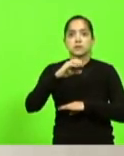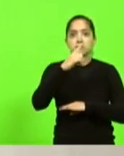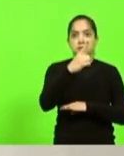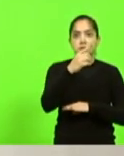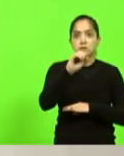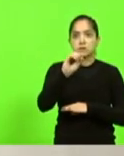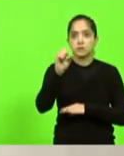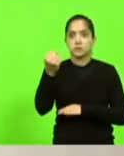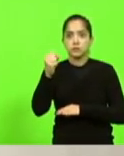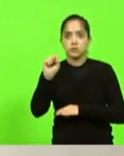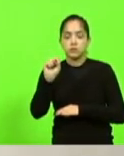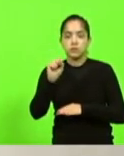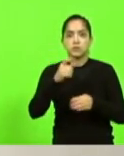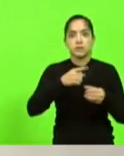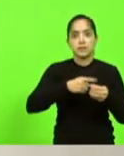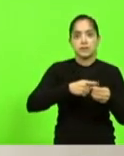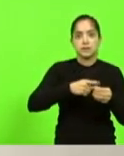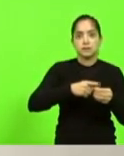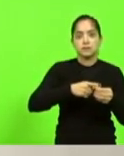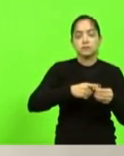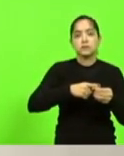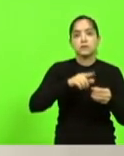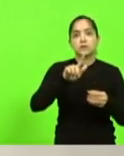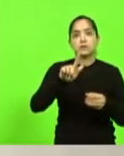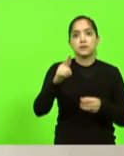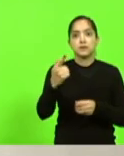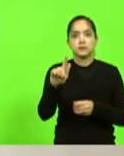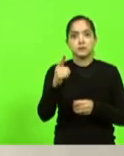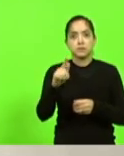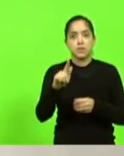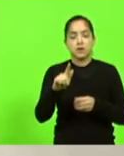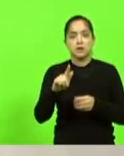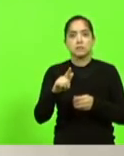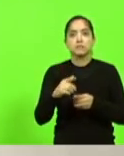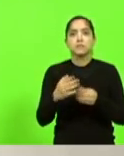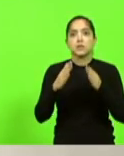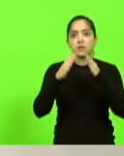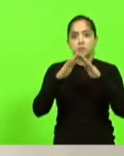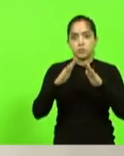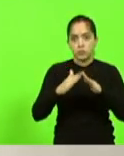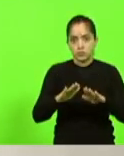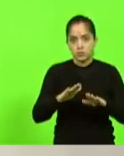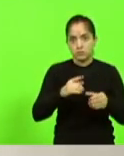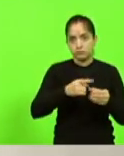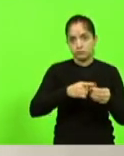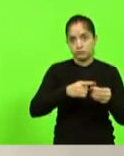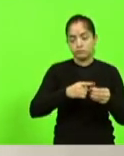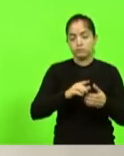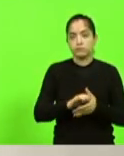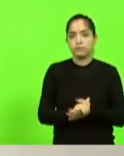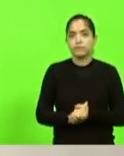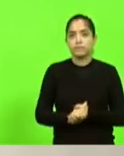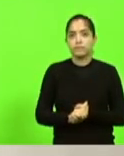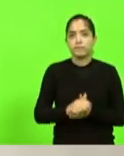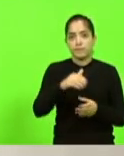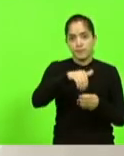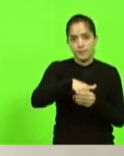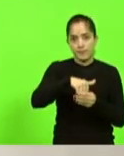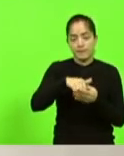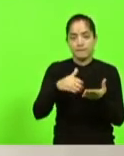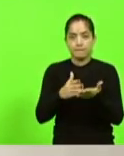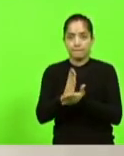SC-108 entre Gaspar e Brusque. Em discussão? Não havendo quem queira discutir, em votação,